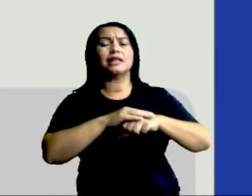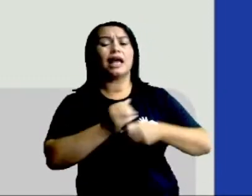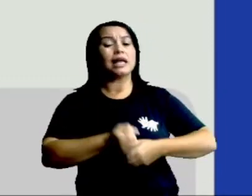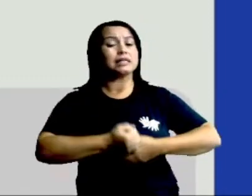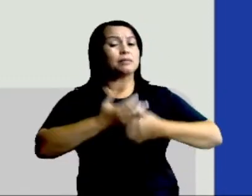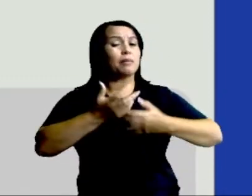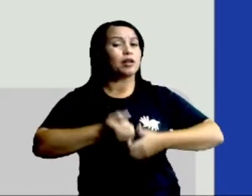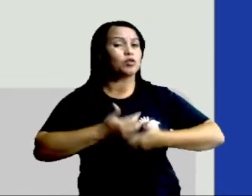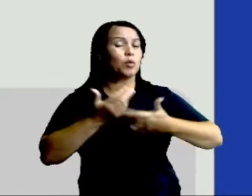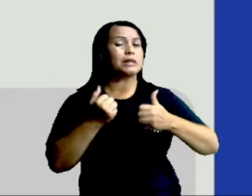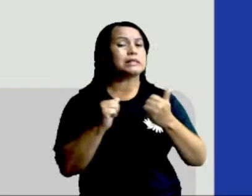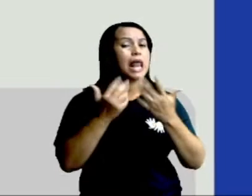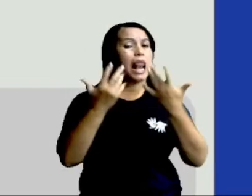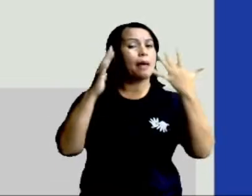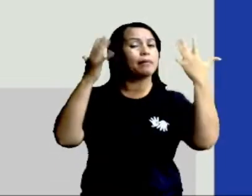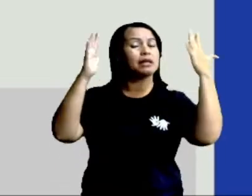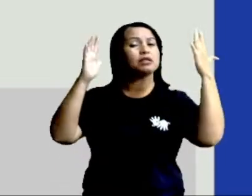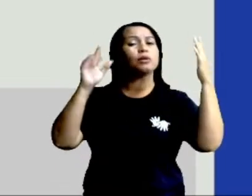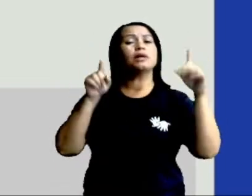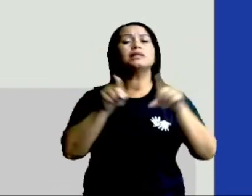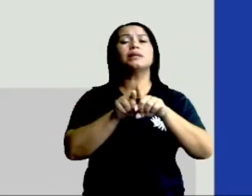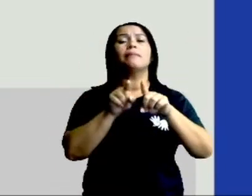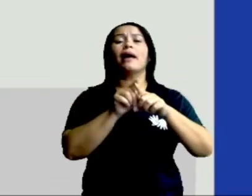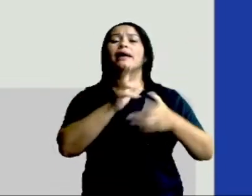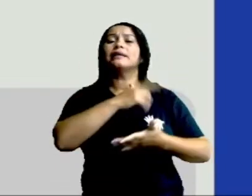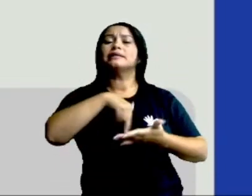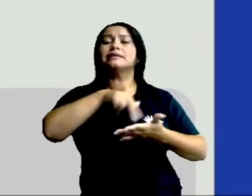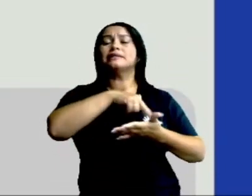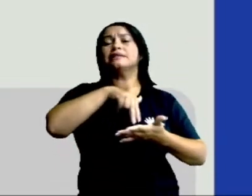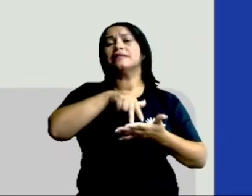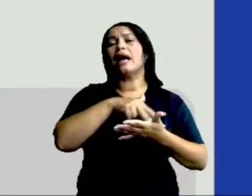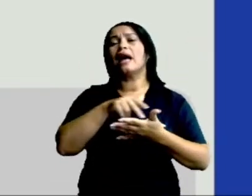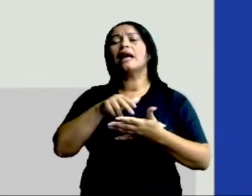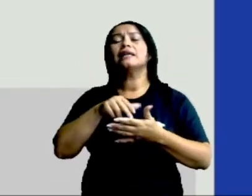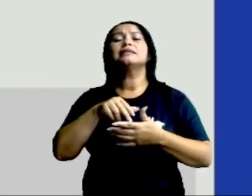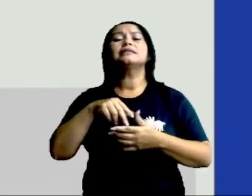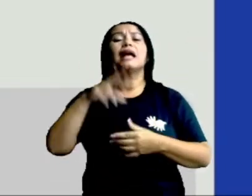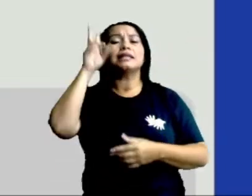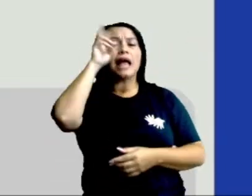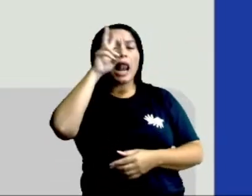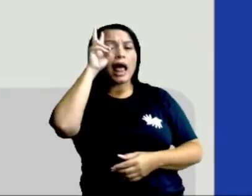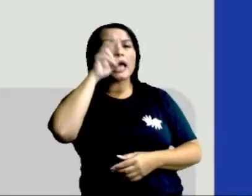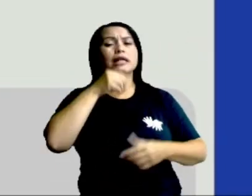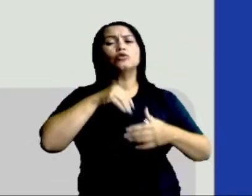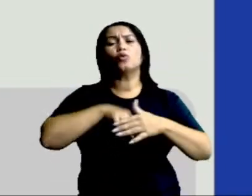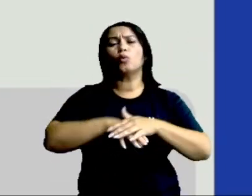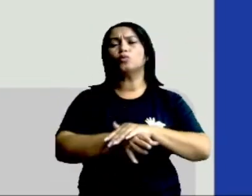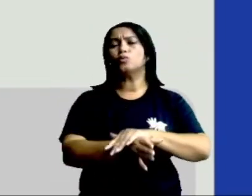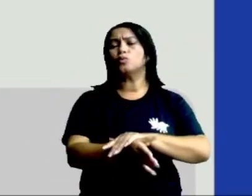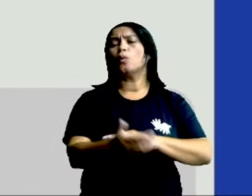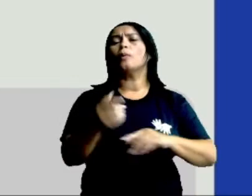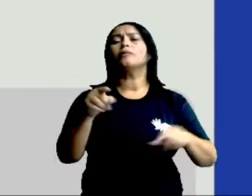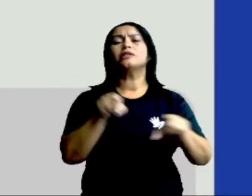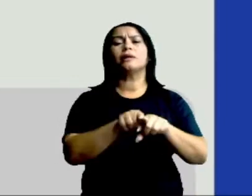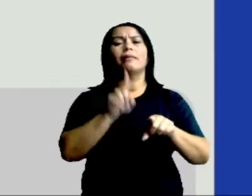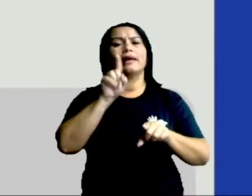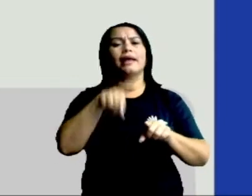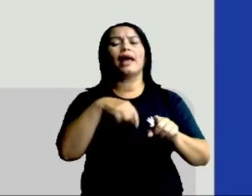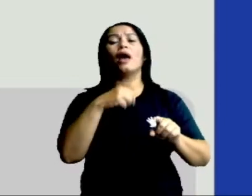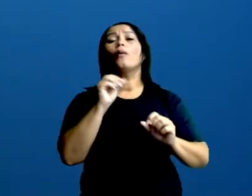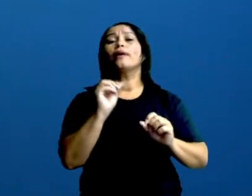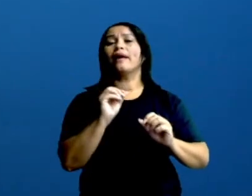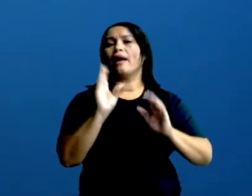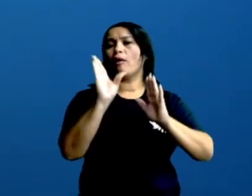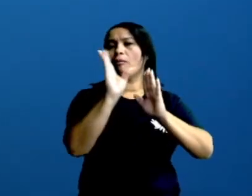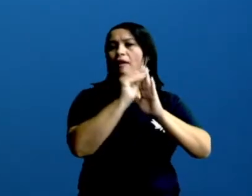expressões, celebrações, as festas de danças populares, lendas, músicas, costumes. Tudo isso aí vai ser fonte